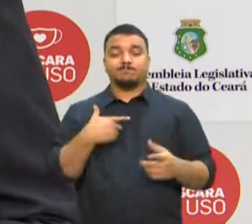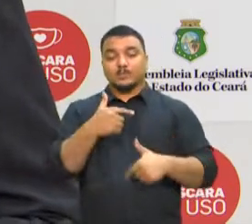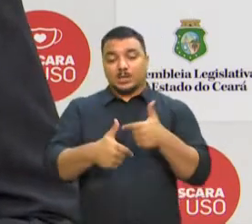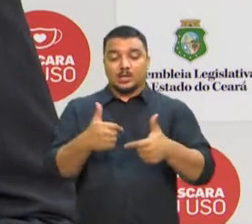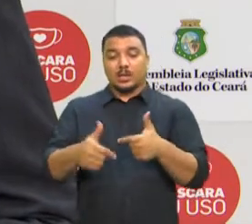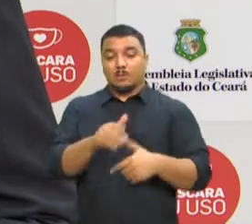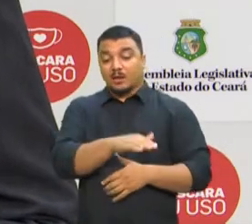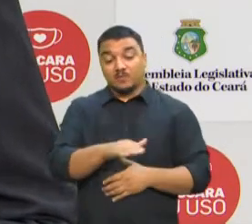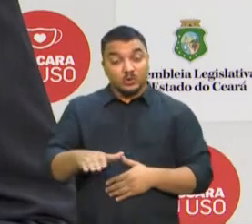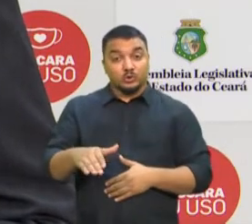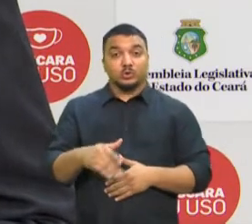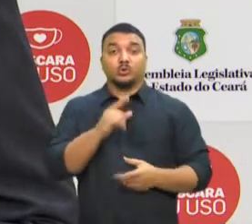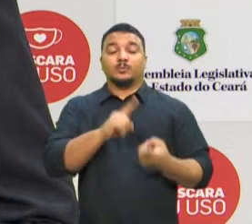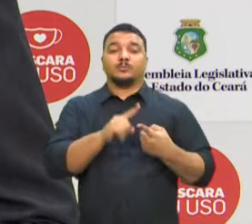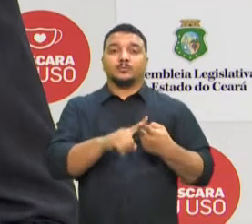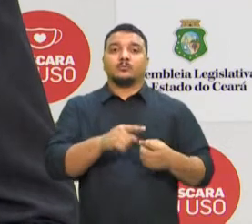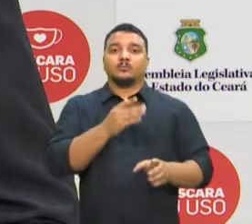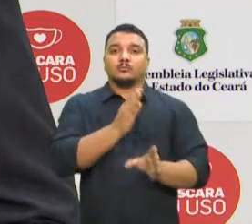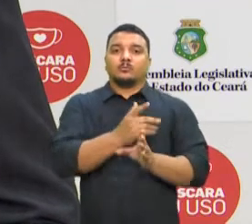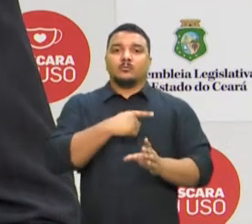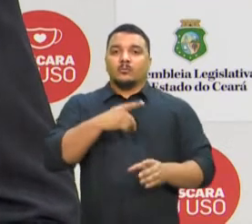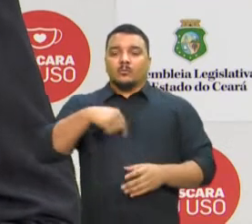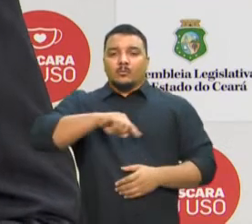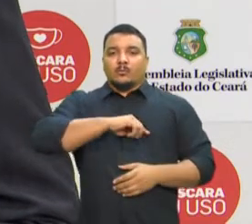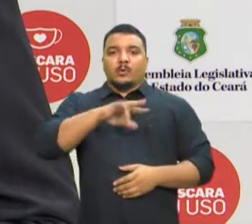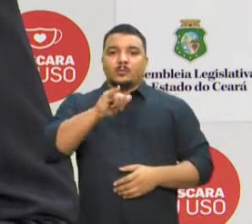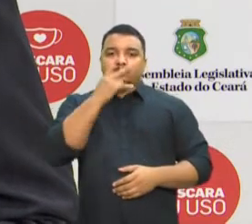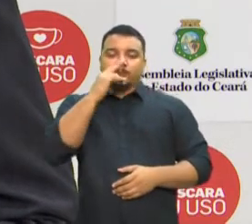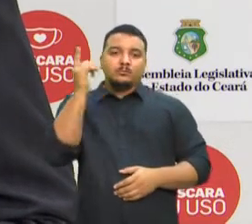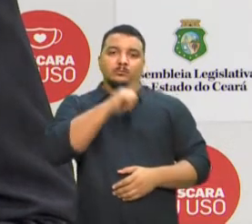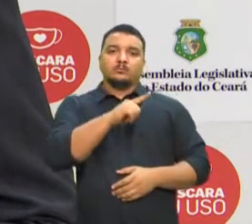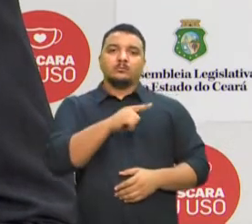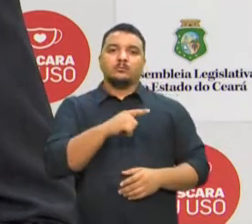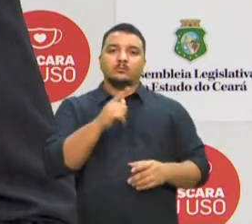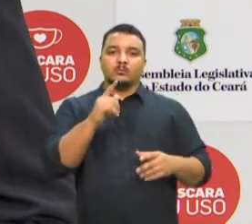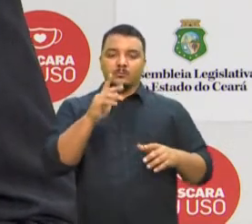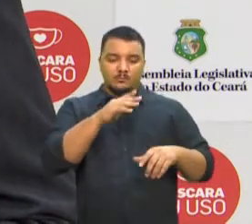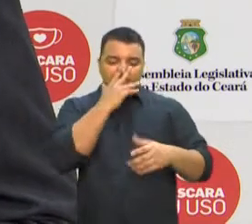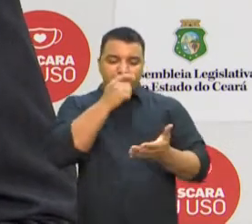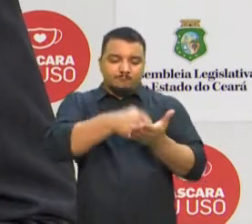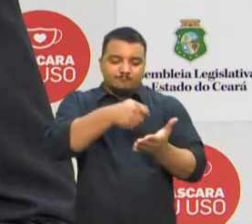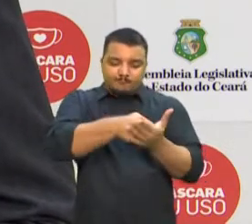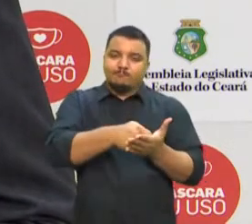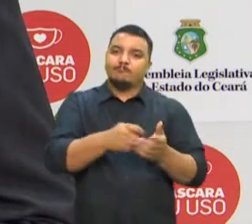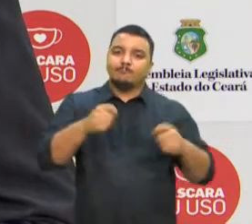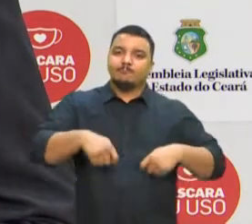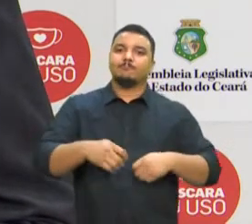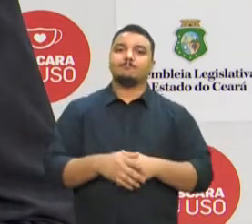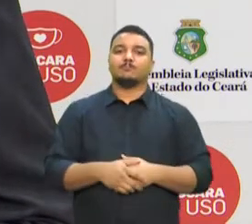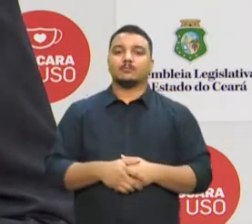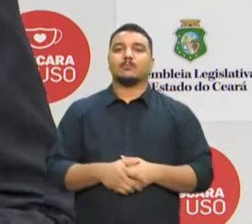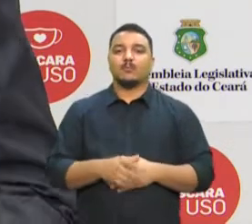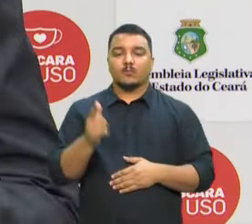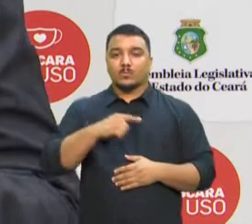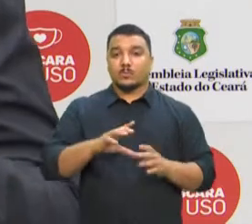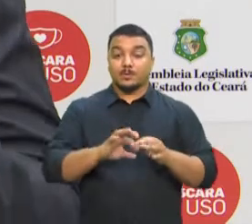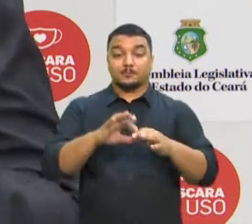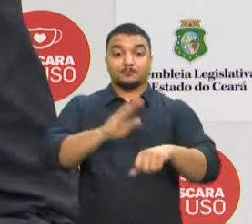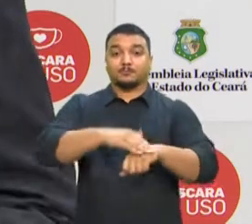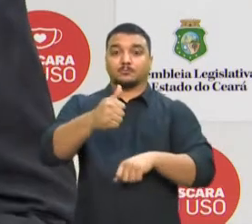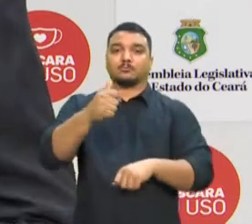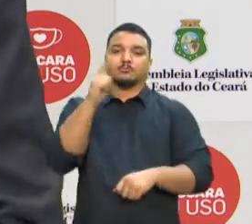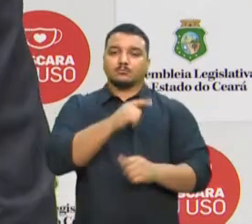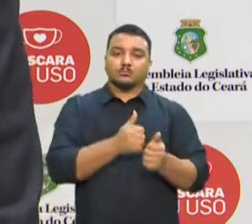ilegal. E aí, desta forma, nós vamos dar oportunidade dessa cobrança, desse efetivo de poder ter esse maior acompanhamento